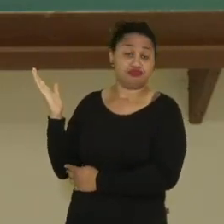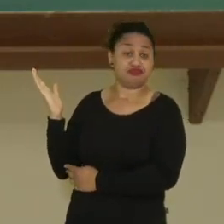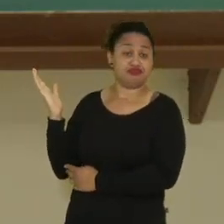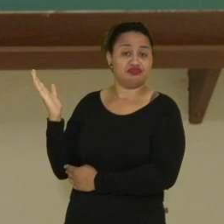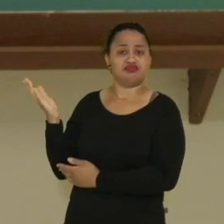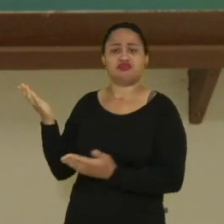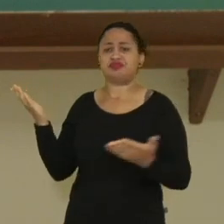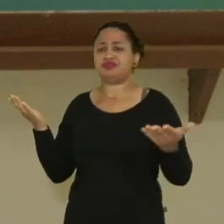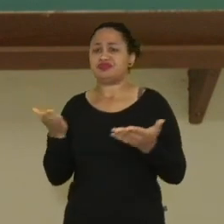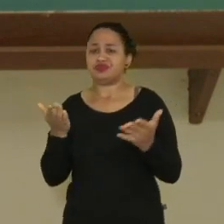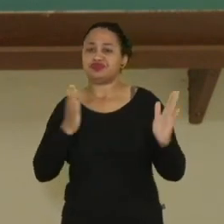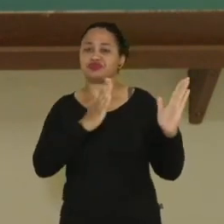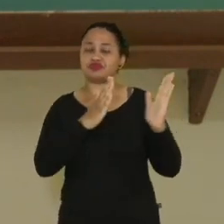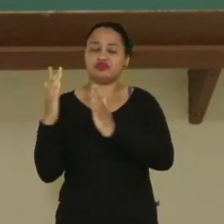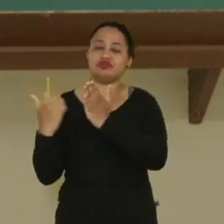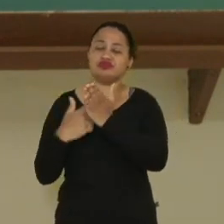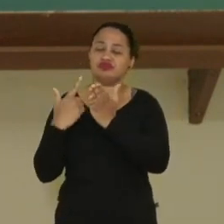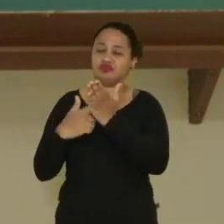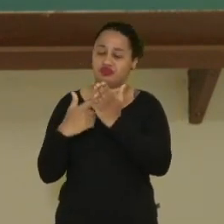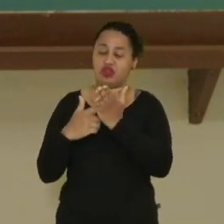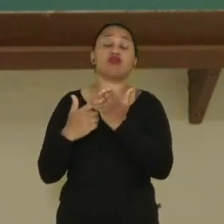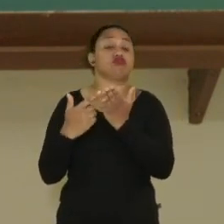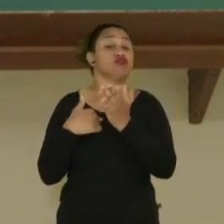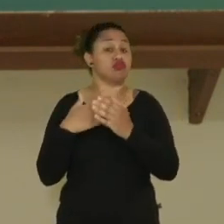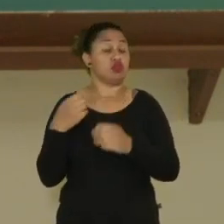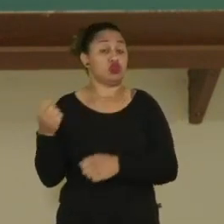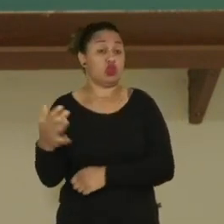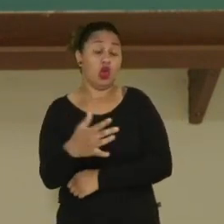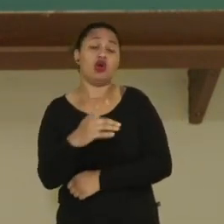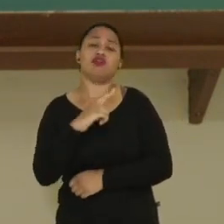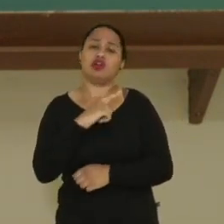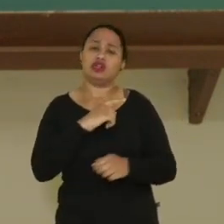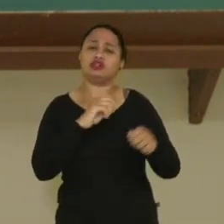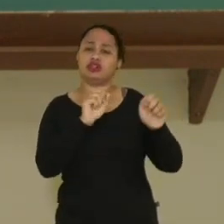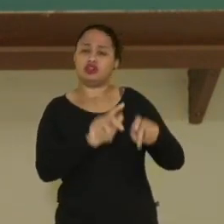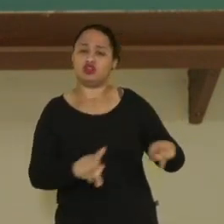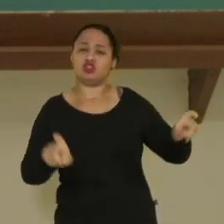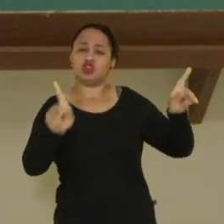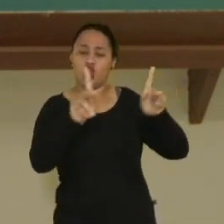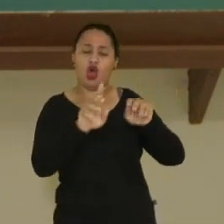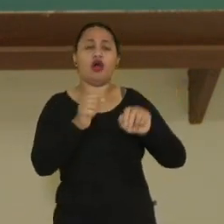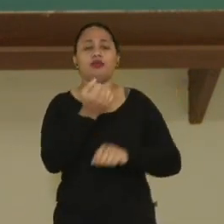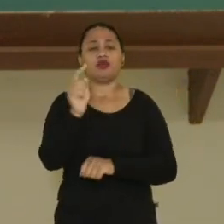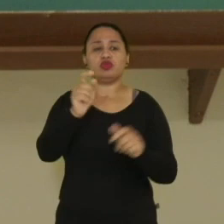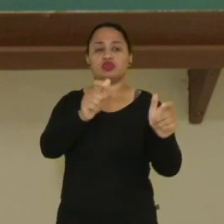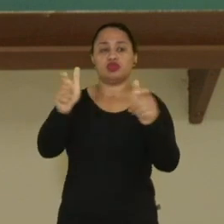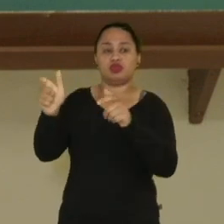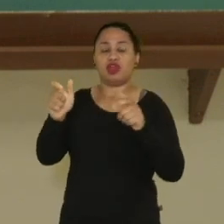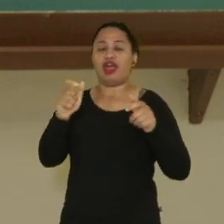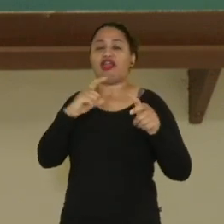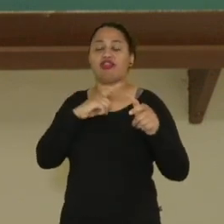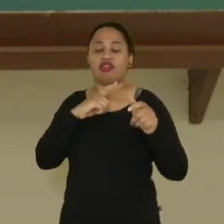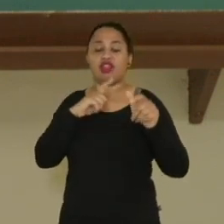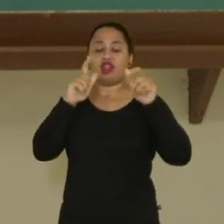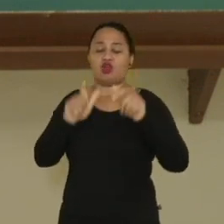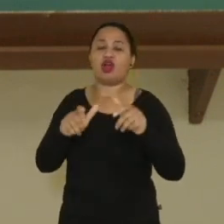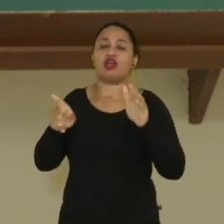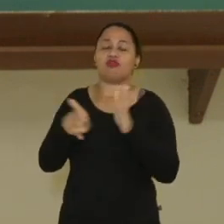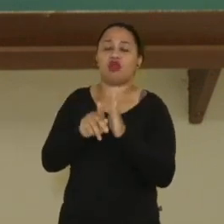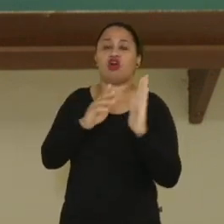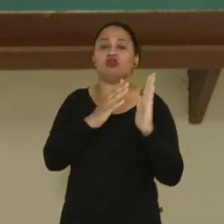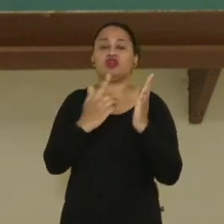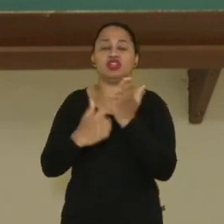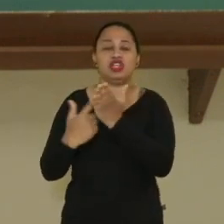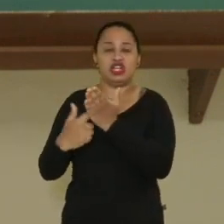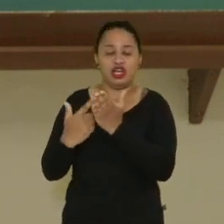até em shopping, dentre outras, tem outros atrativos, tem sessão até de, com livros sobre